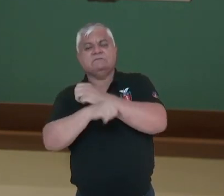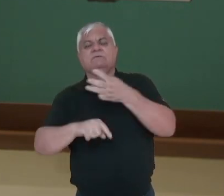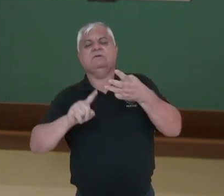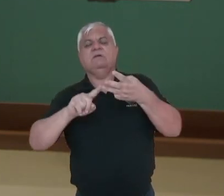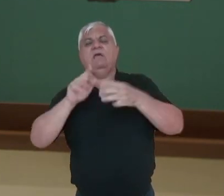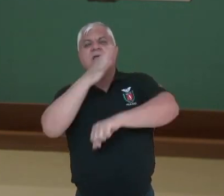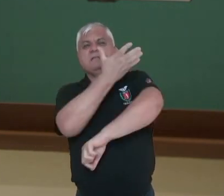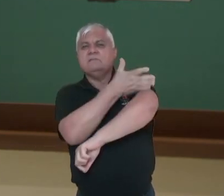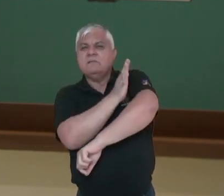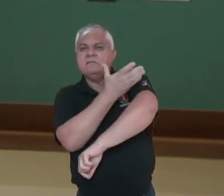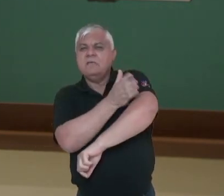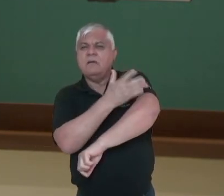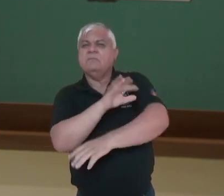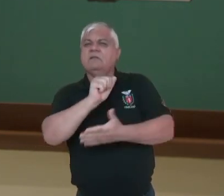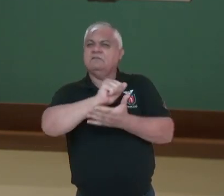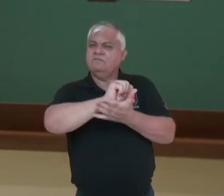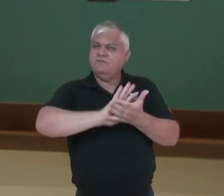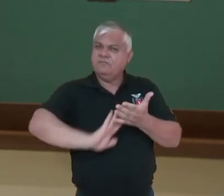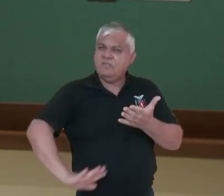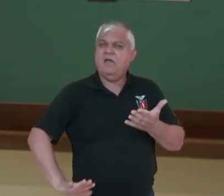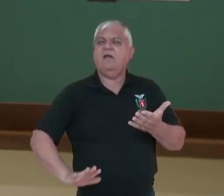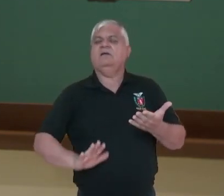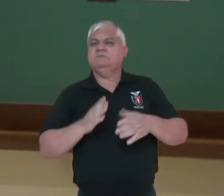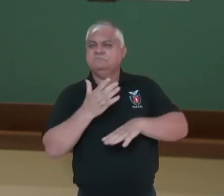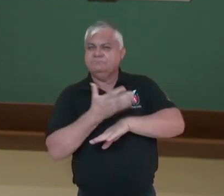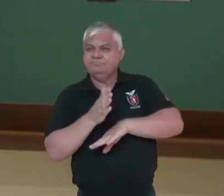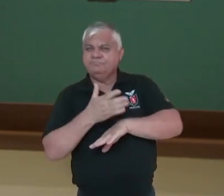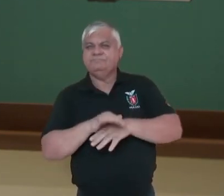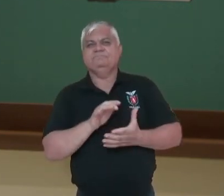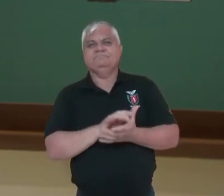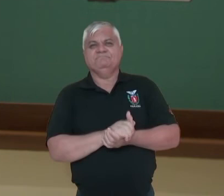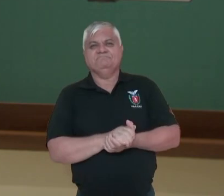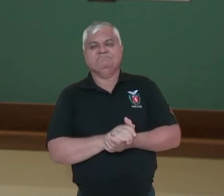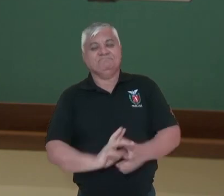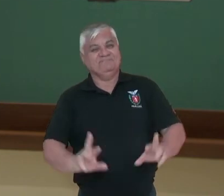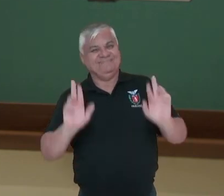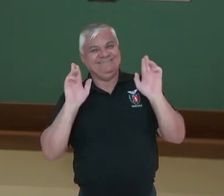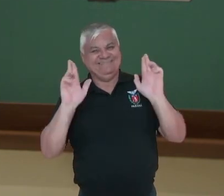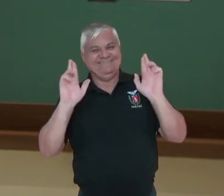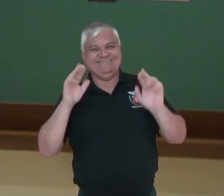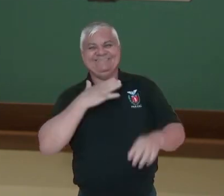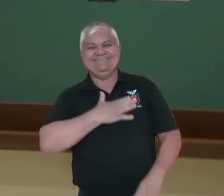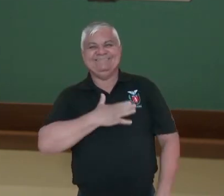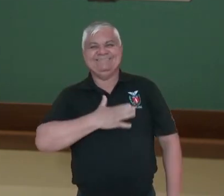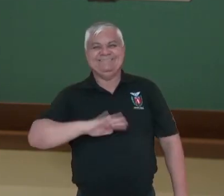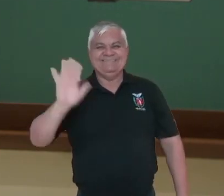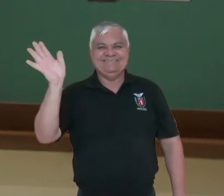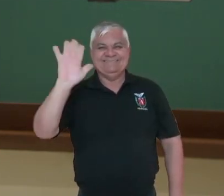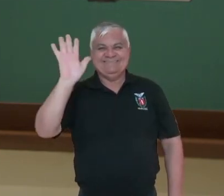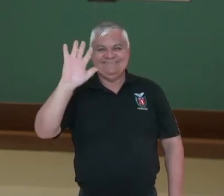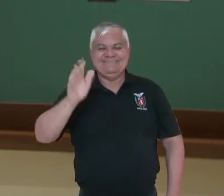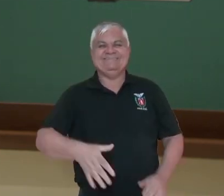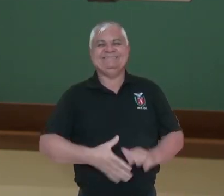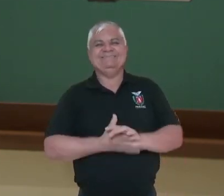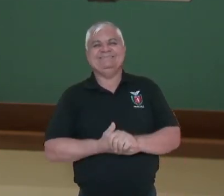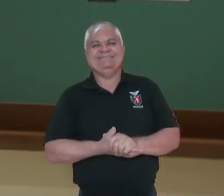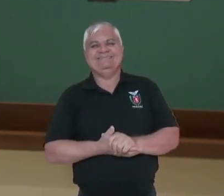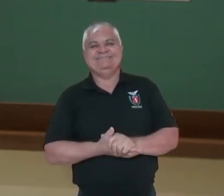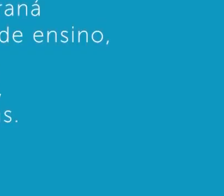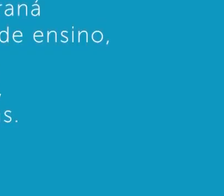praticamos o conhecimento através de questionamentos e atividades. Espero que vocês tenham gostado da aula e até breve!